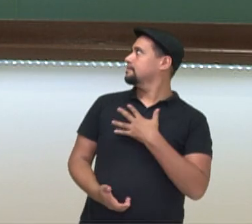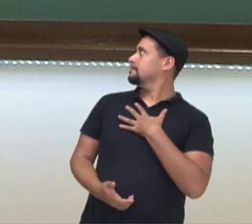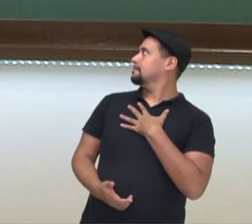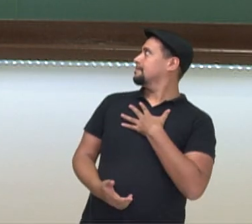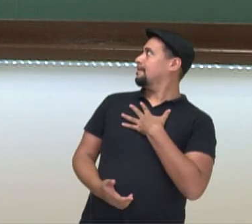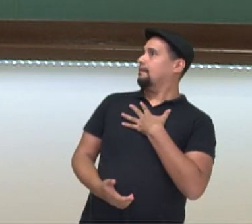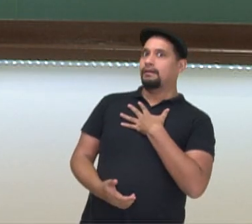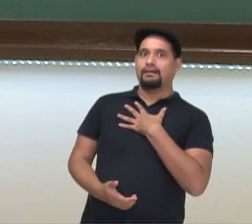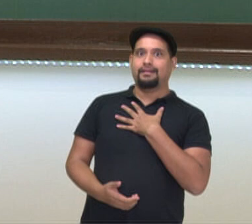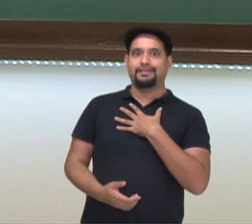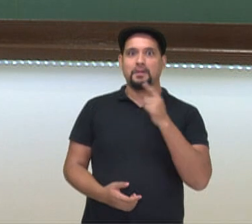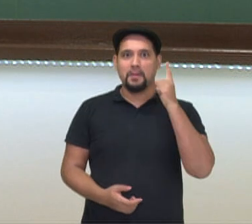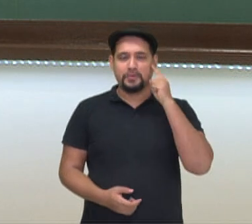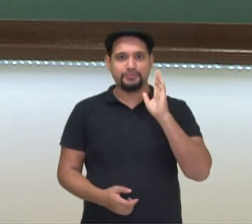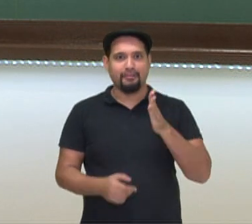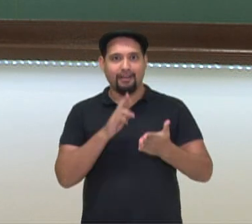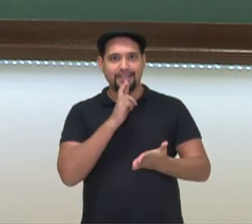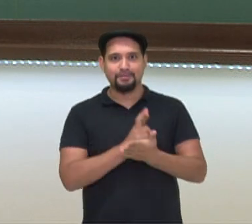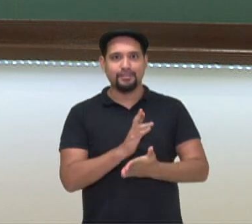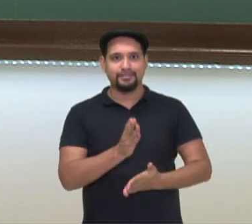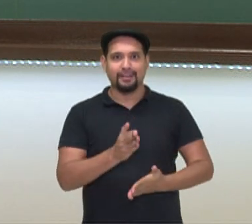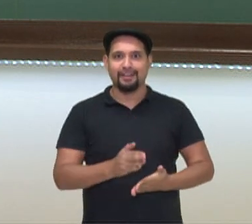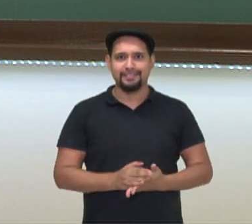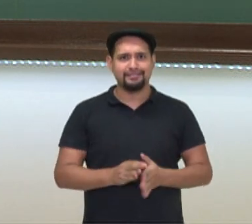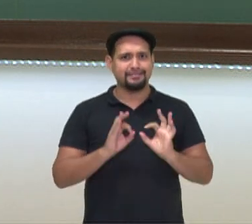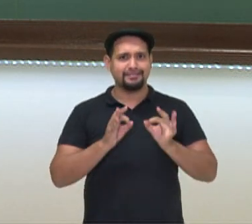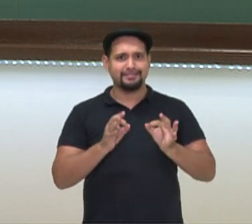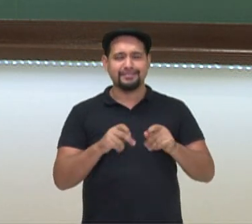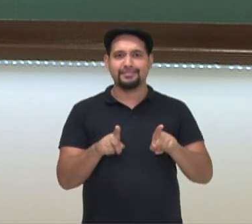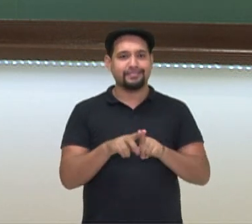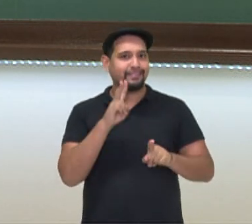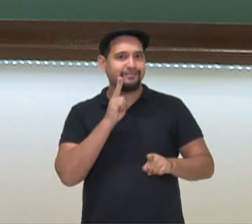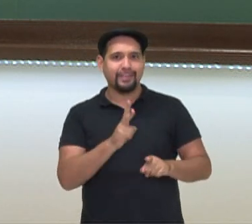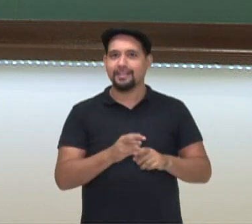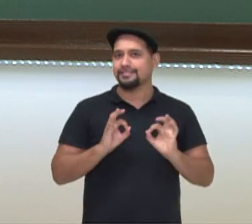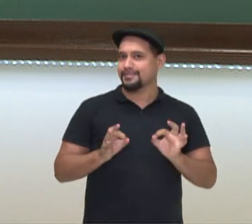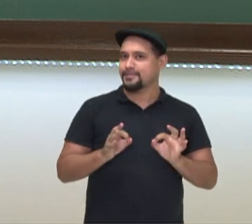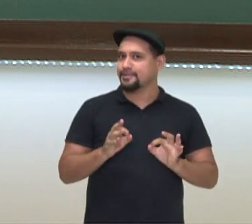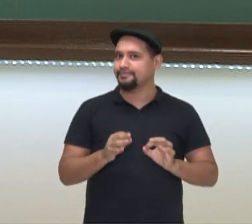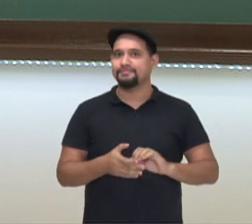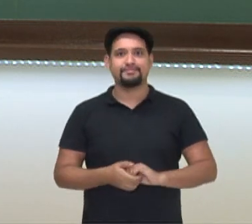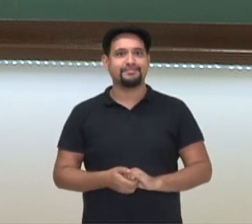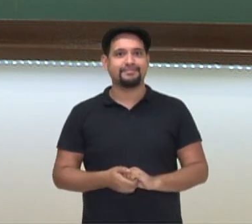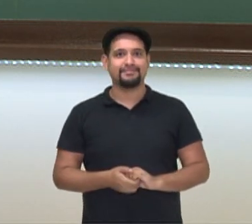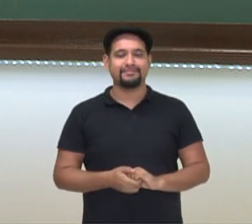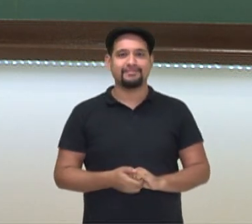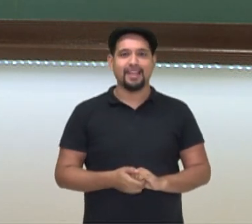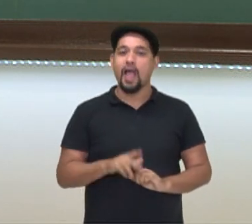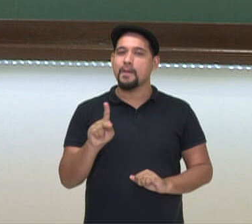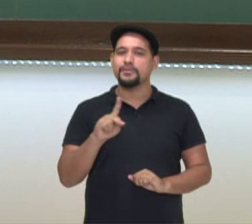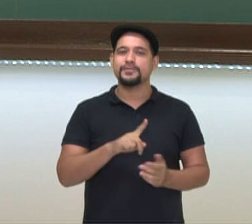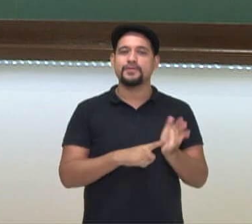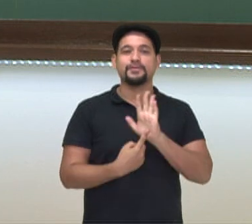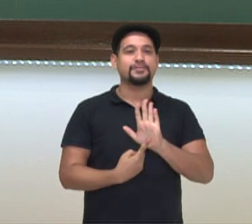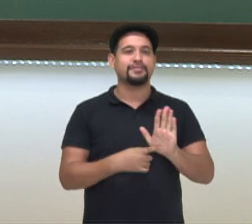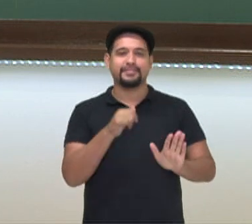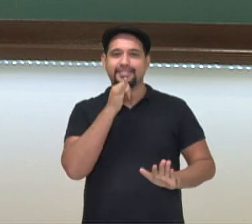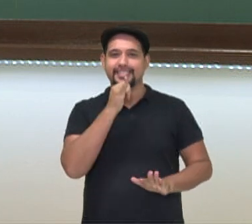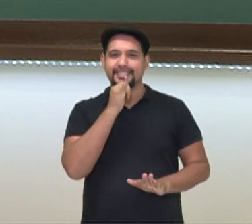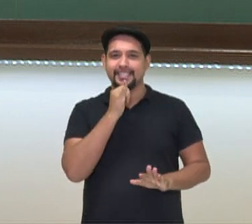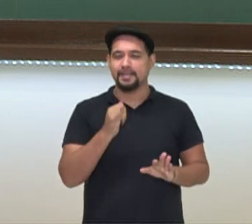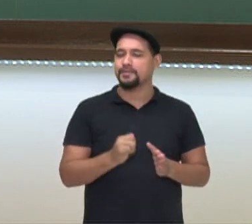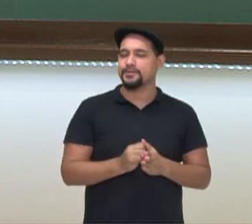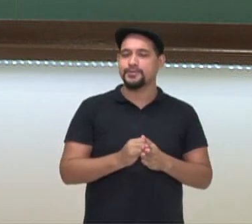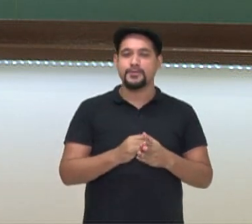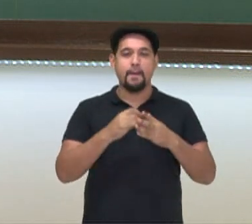Olá! Pensaram aí na resposta correta? Vamos ver se vocês acertaram? E a prof trouxe aqui um exemplo de máscara,